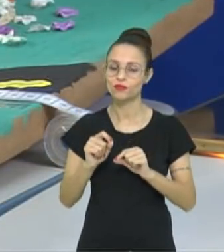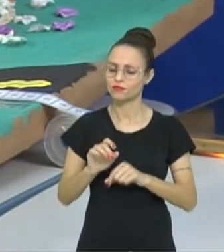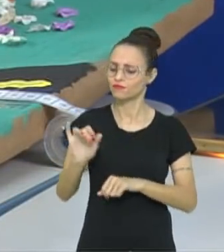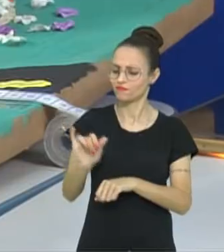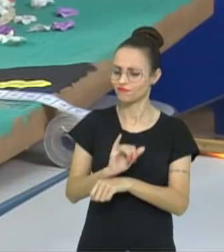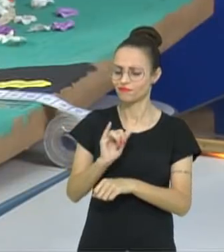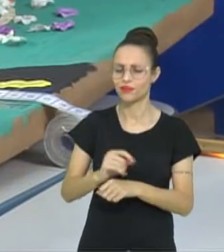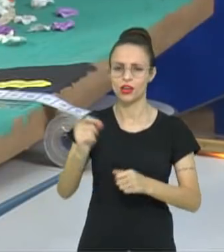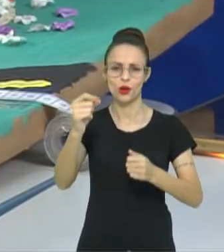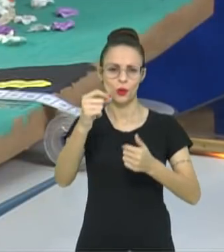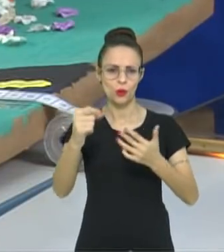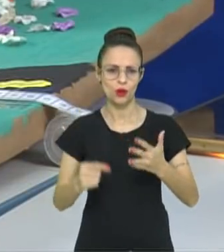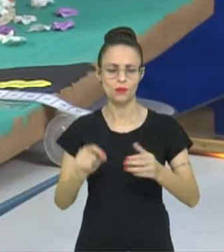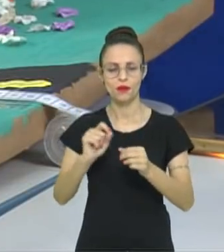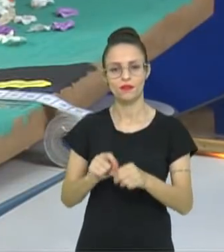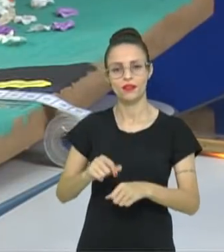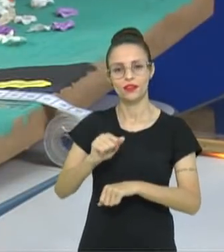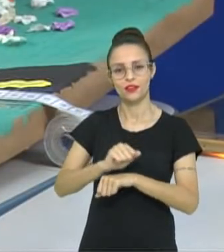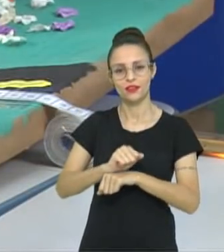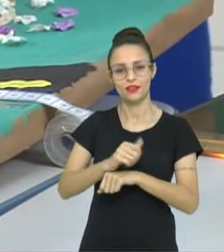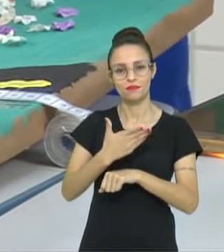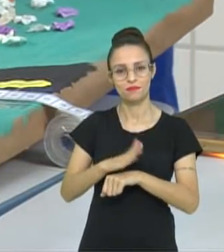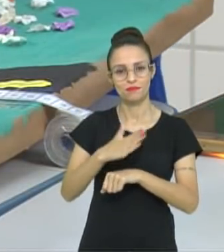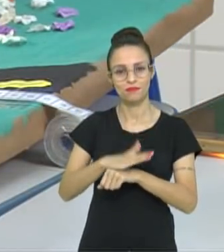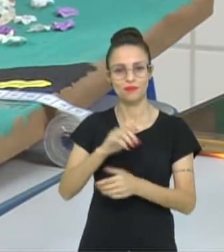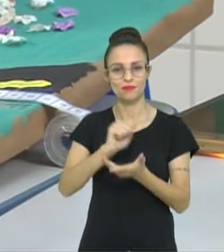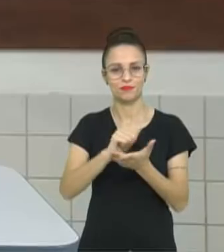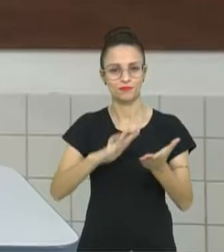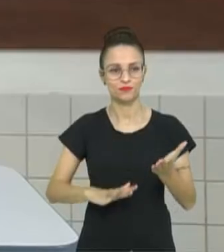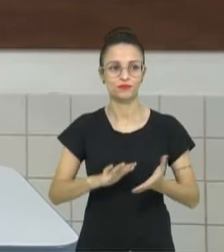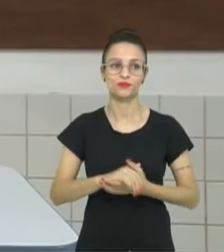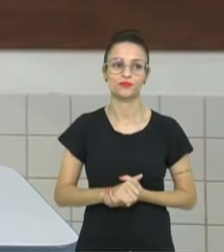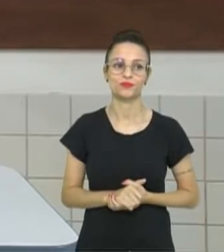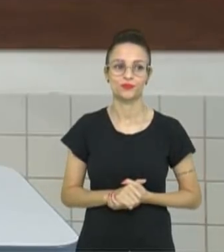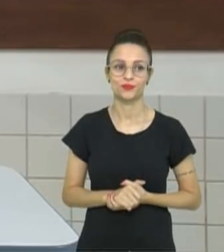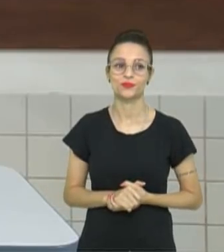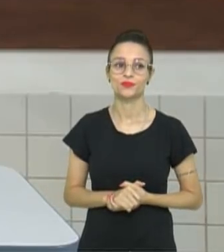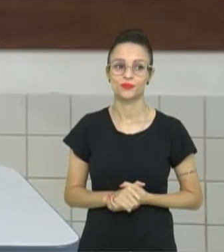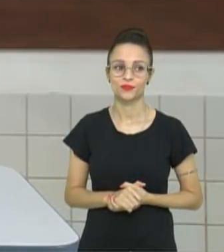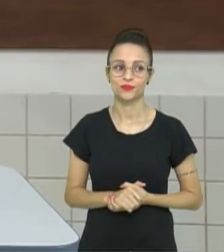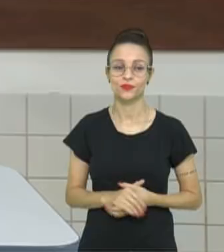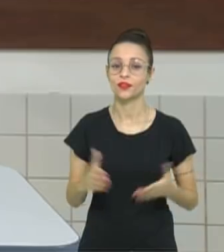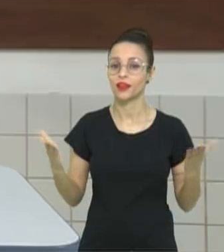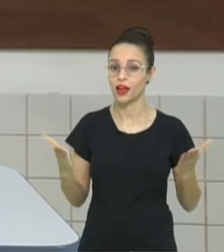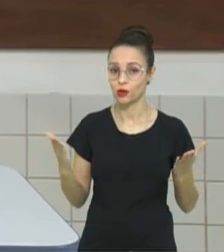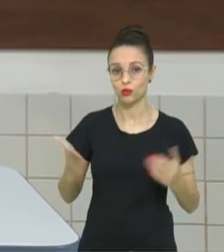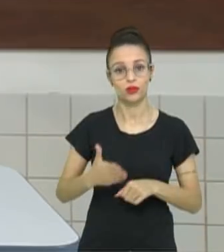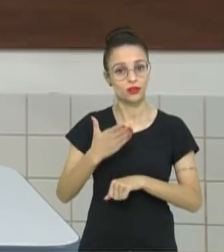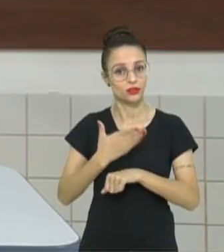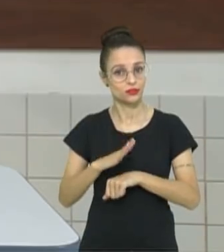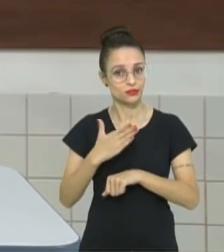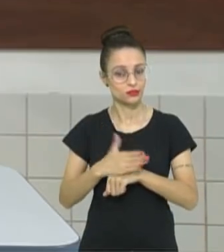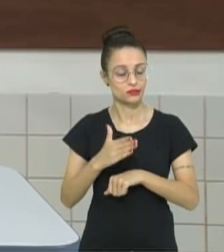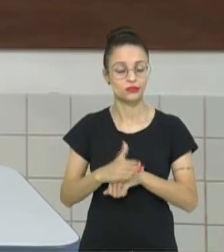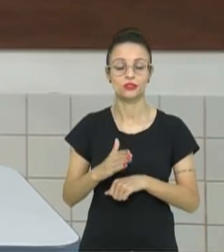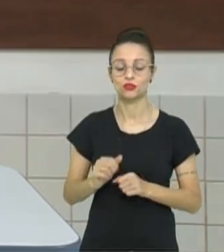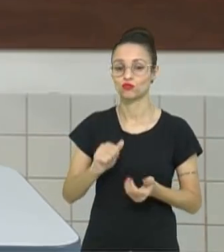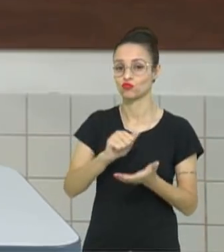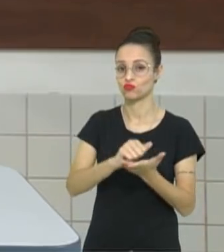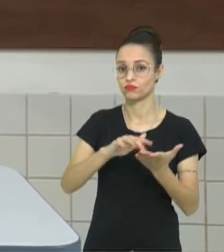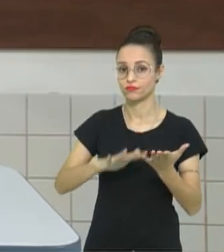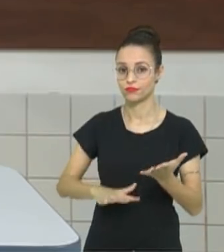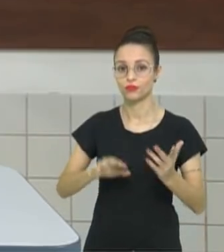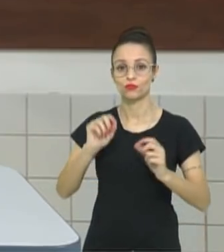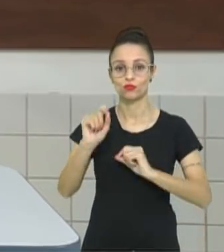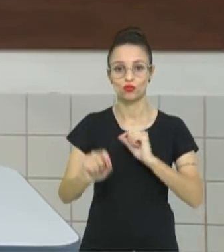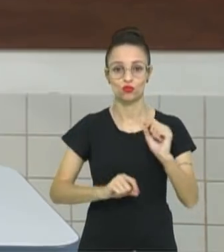artifícios, né? Para fazer esse exercício prático. Então, assim, gente. Então, nós vamos pro exercício. Então, esse exercício, como eu falei para